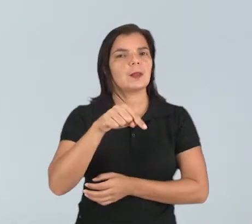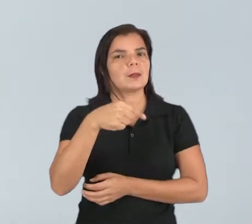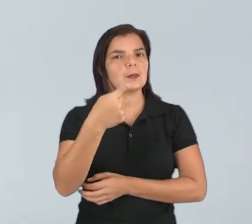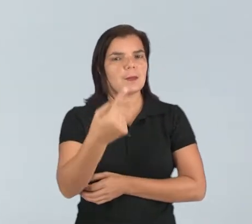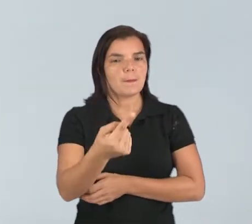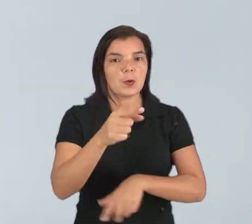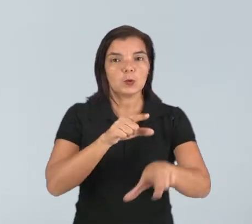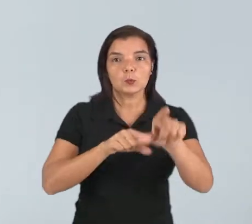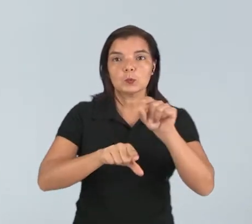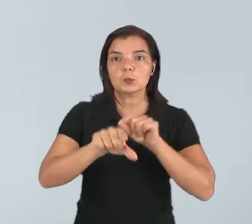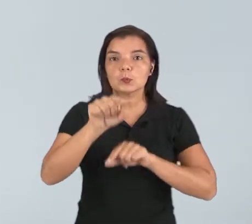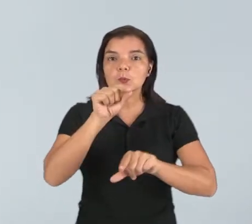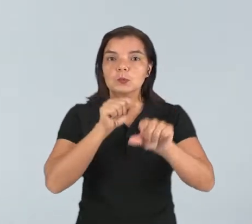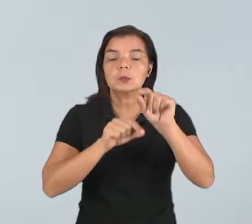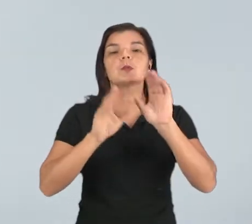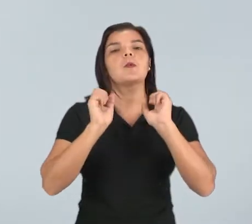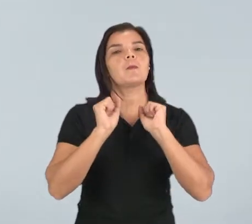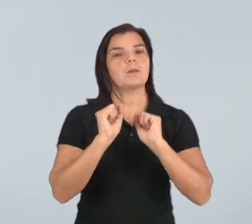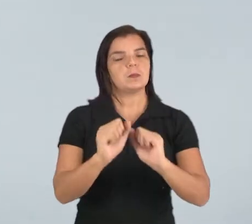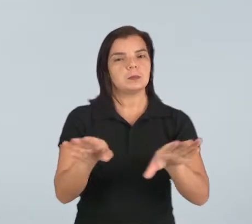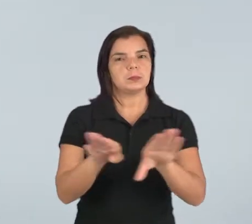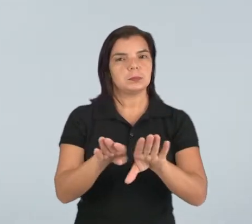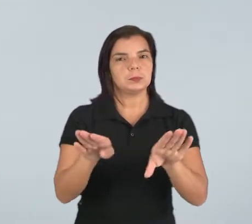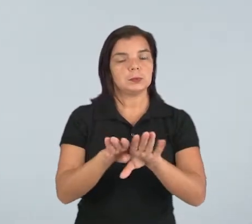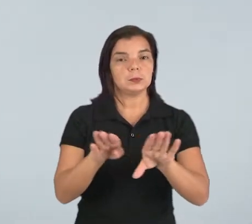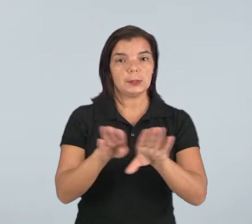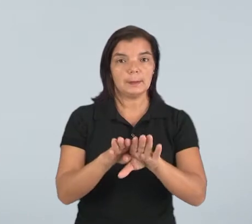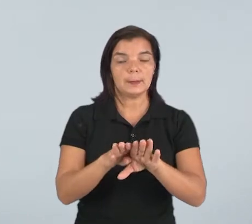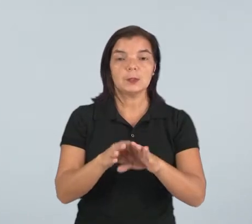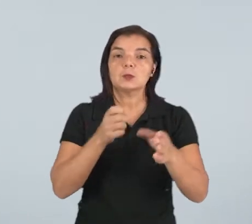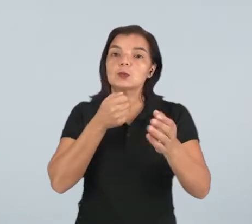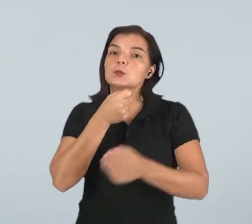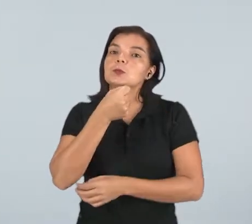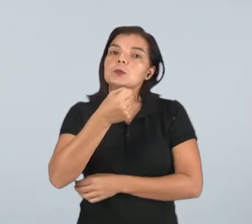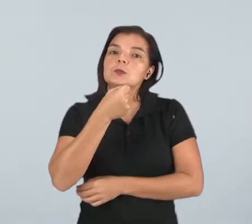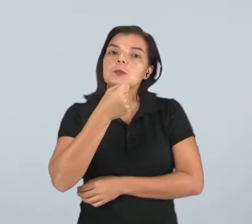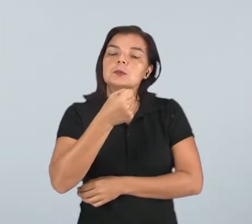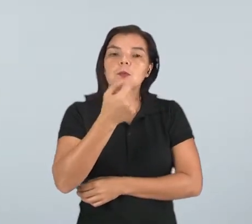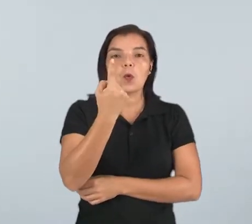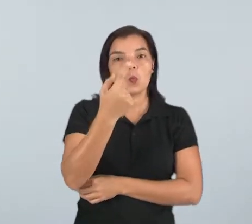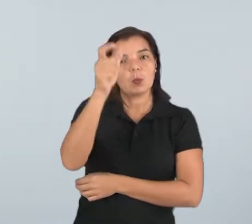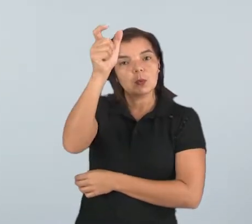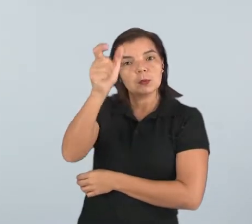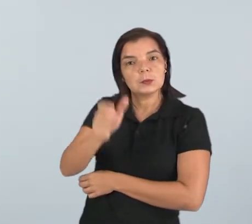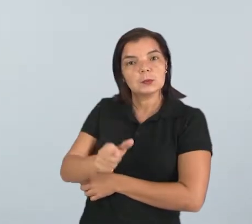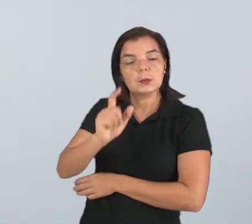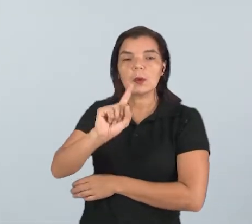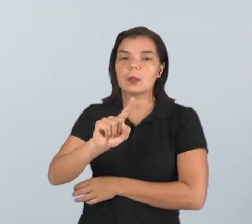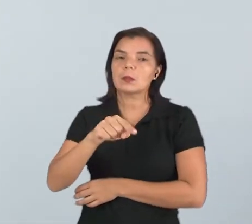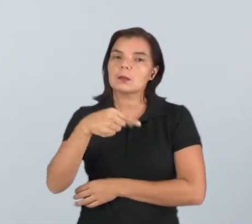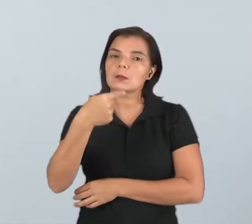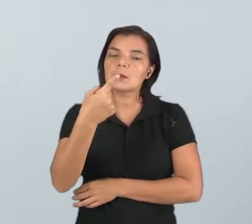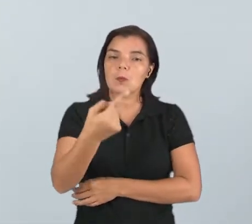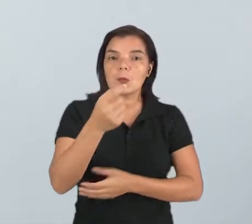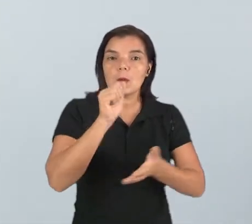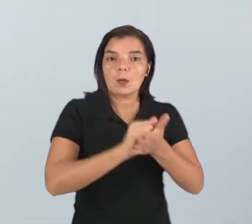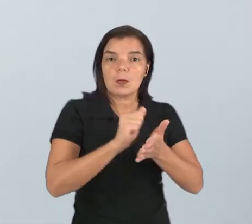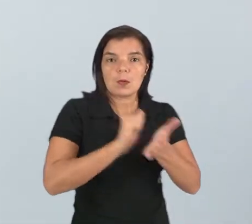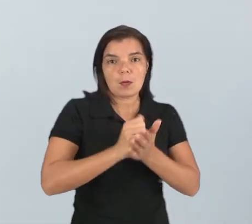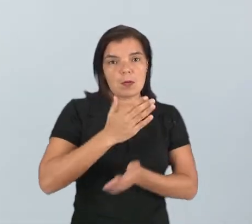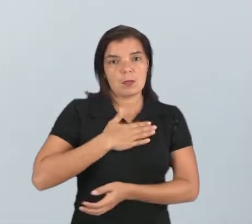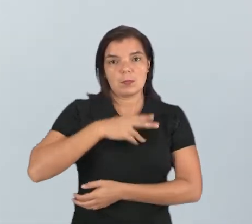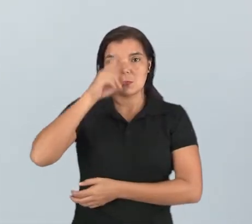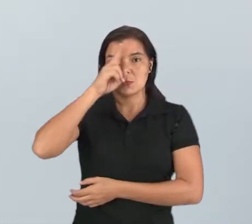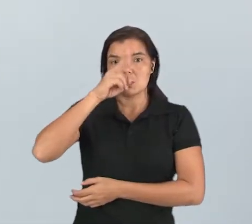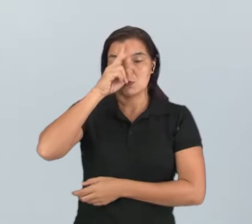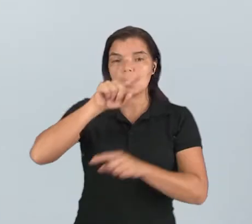que eu seleciono, eu posso também fazer uma entrevista com uma pessoa e a partir daí construir a minha